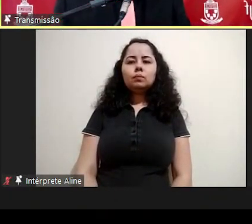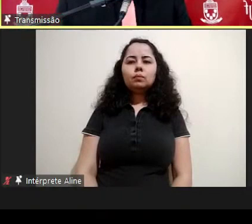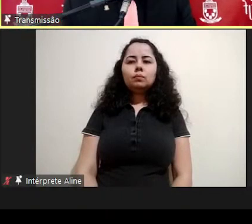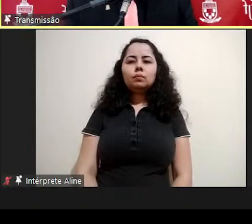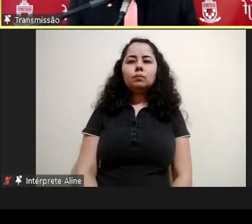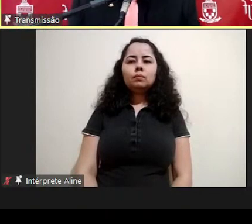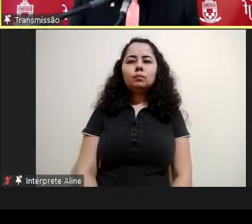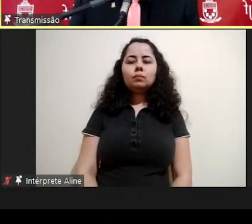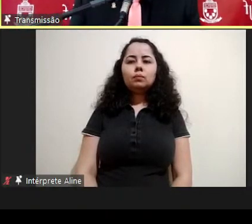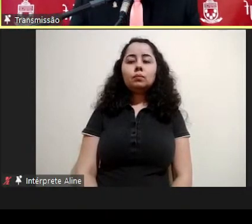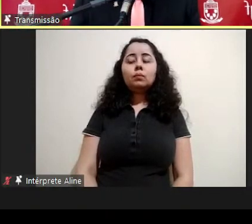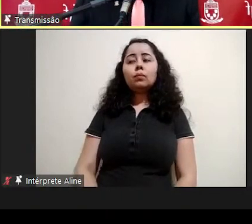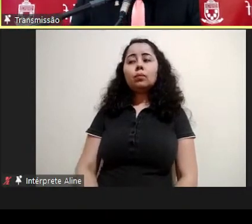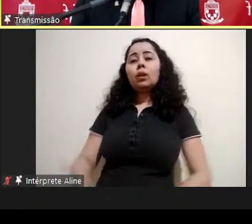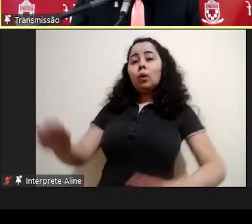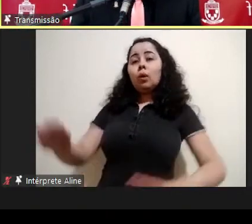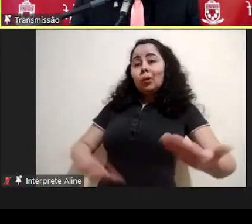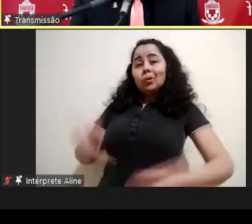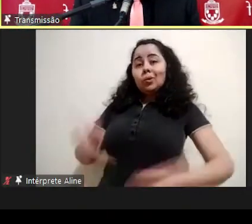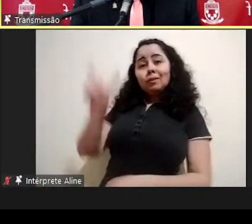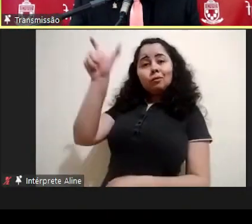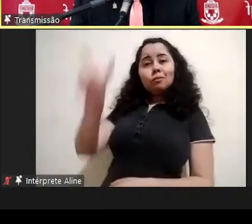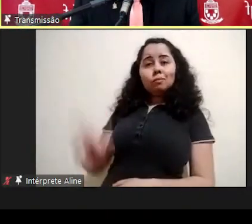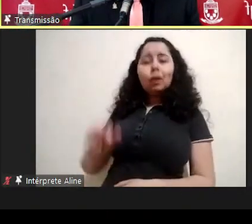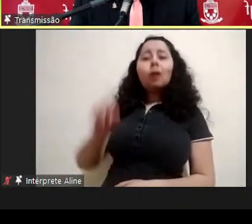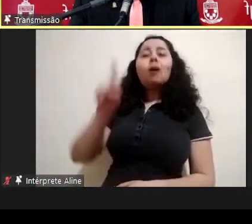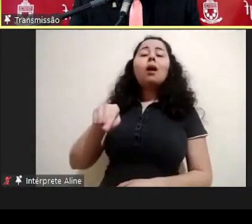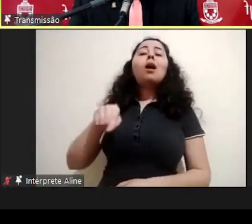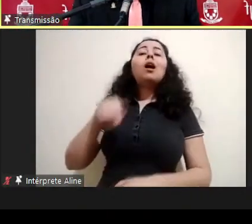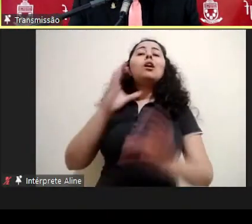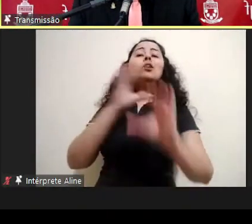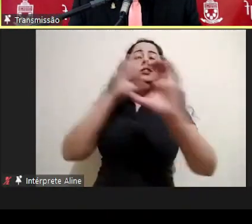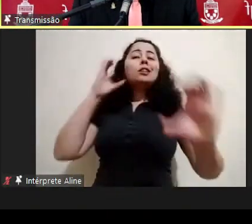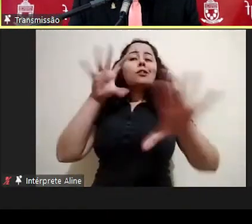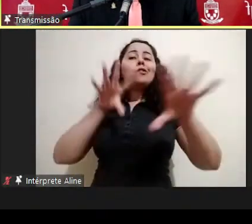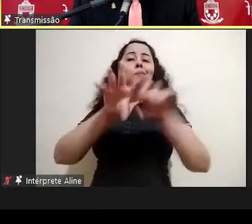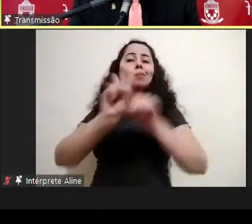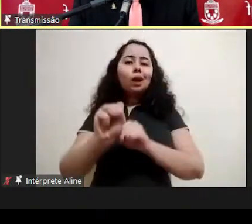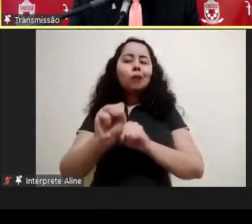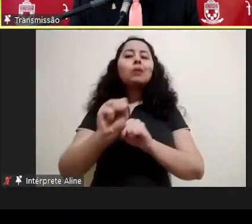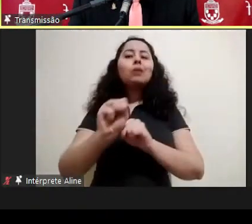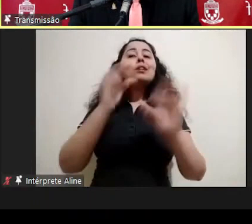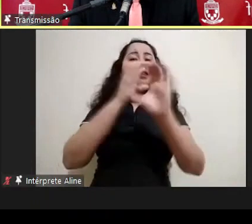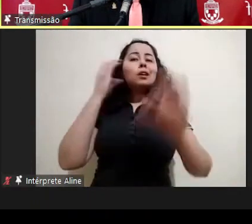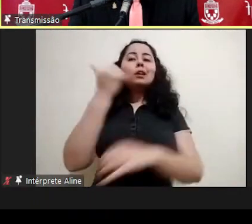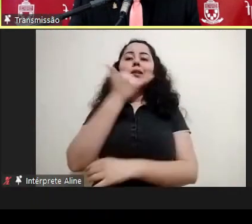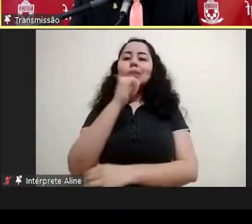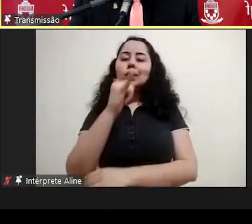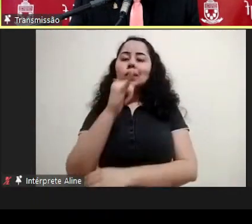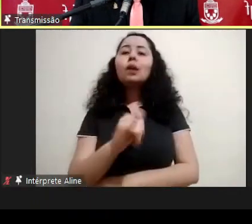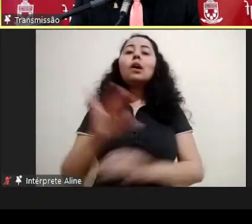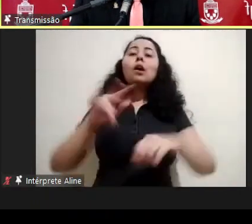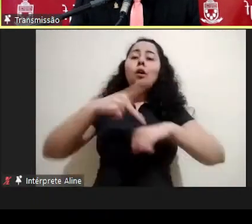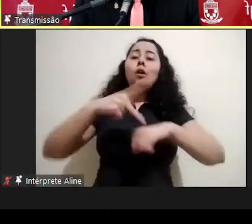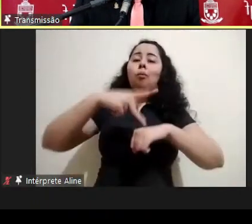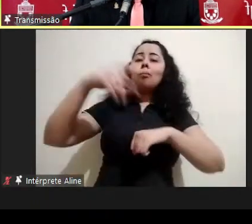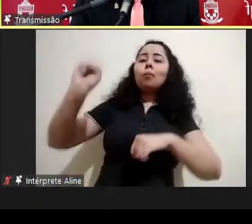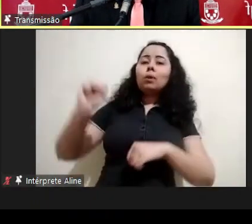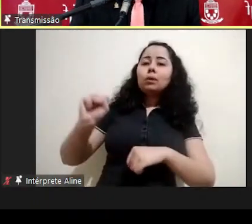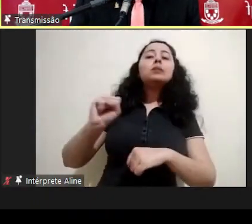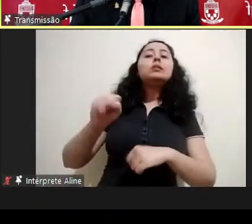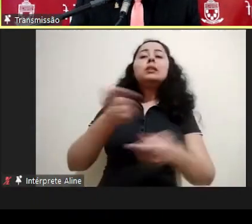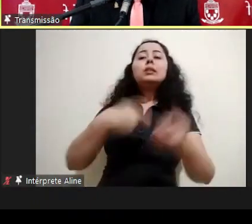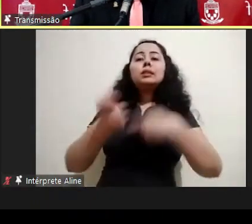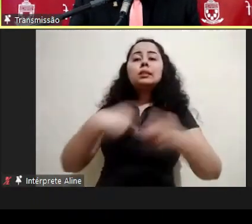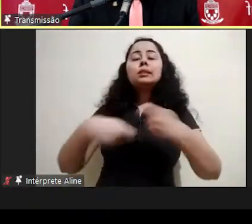O servidor Márcio Rezende é engenheiro eletricista, com especialização em gestão empresarial e mestrado em ambiente